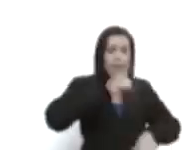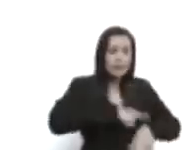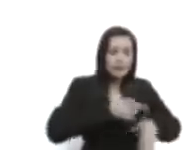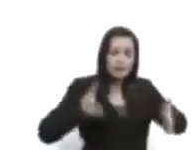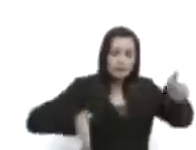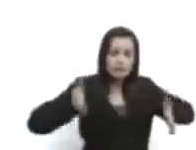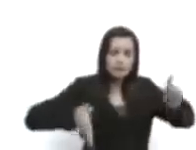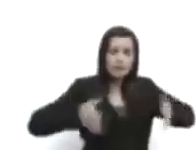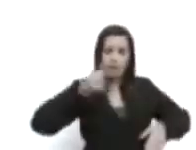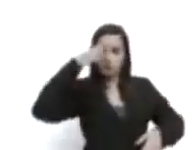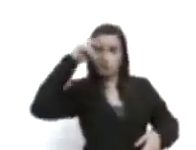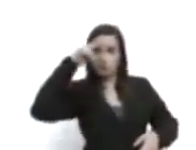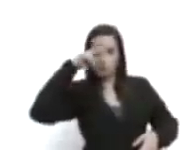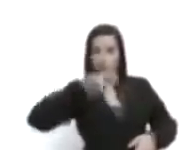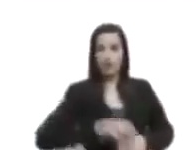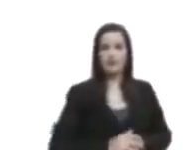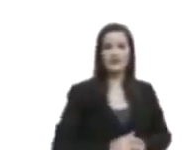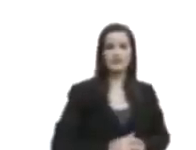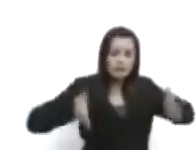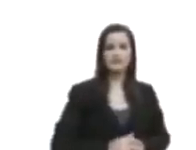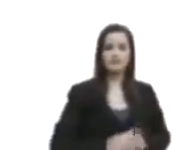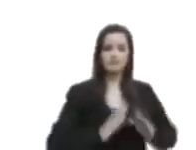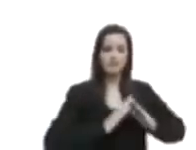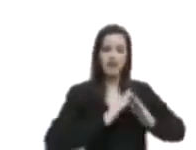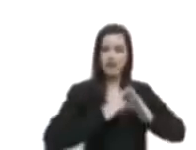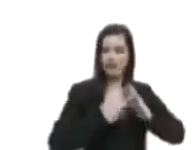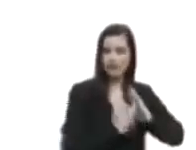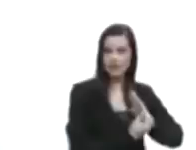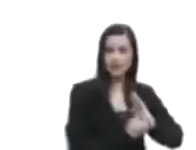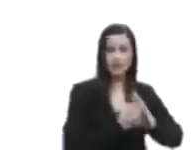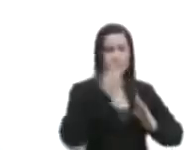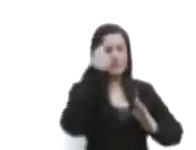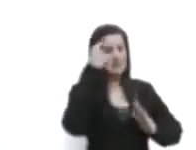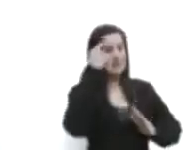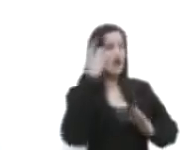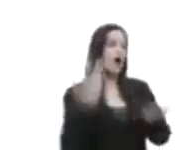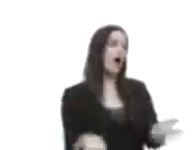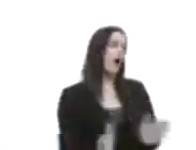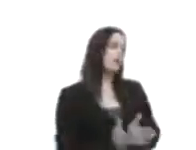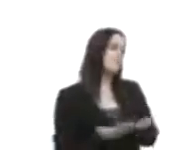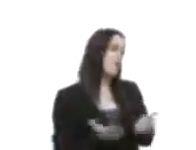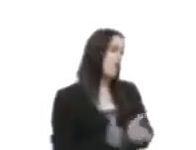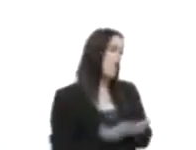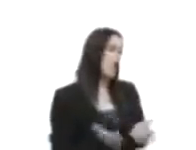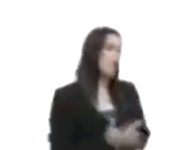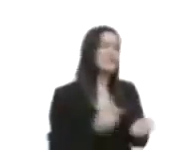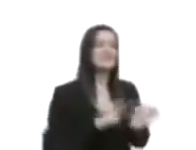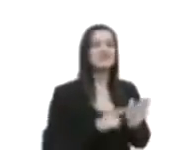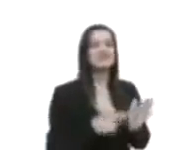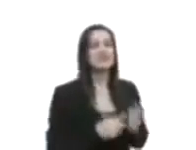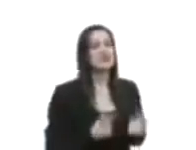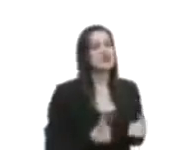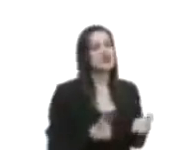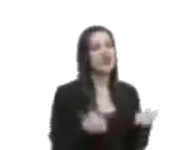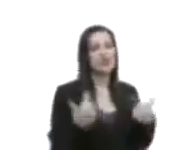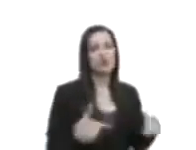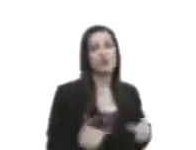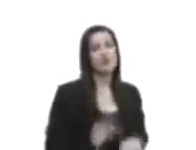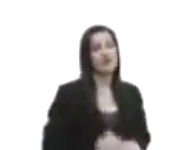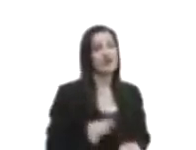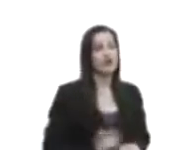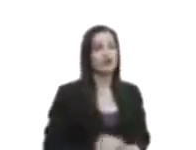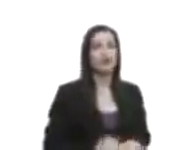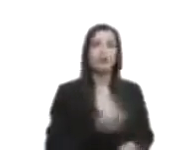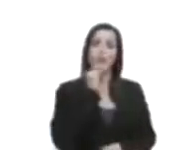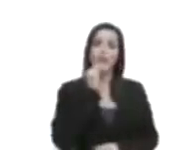interpretaram esse texto de forma equivocada, achando que pobreza de espírito seria privação de bens materiais. Francisco